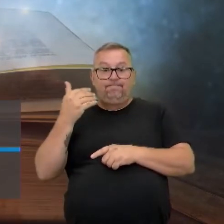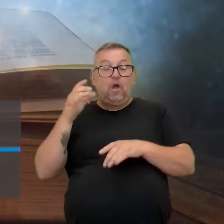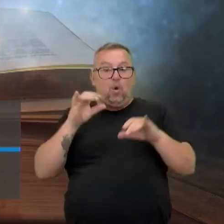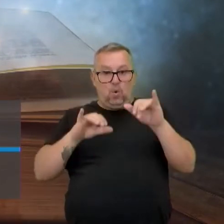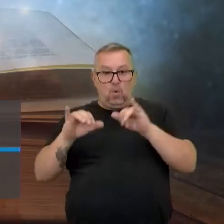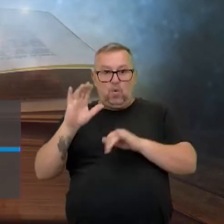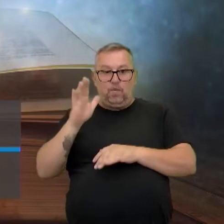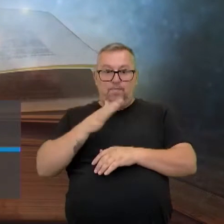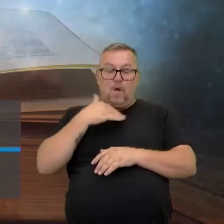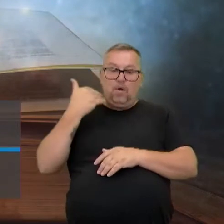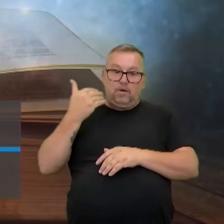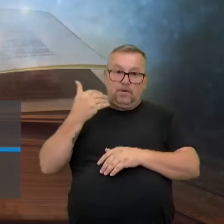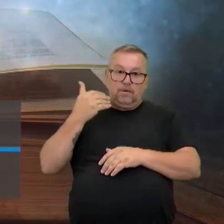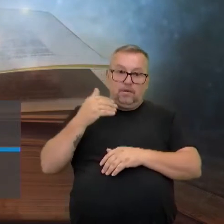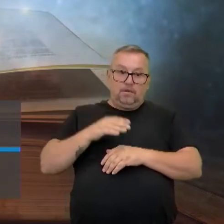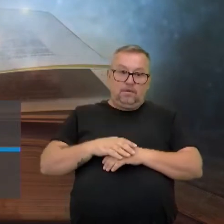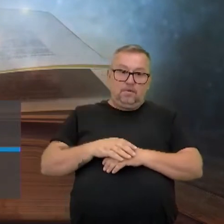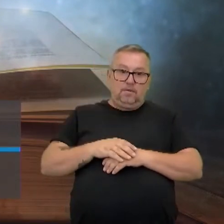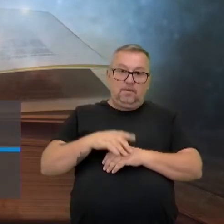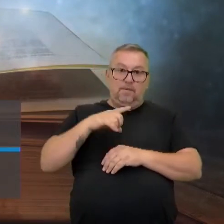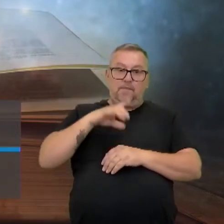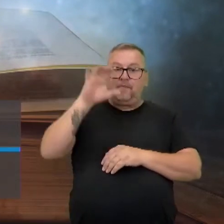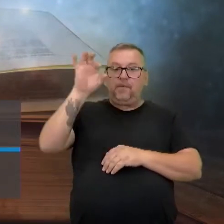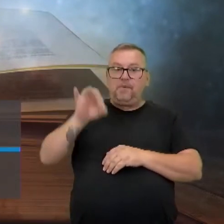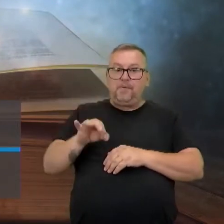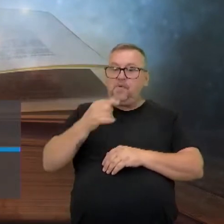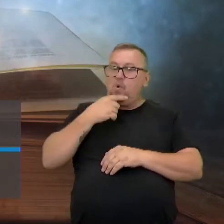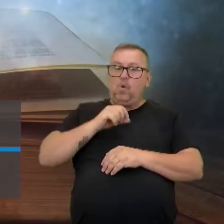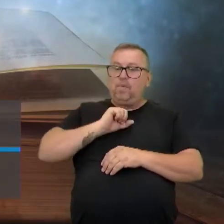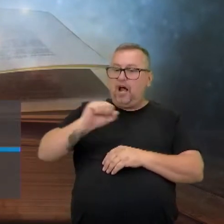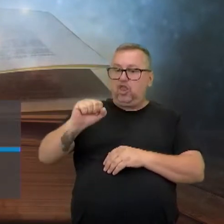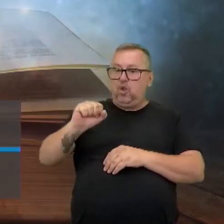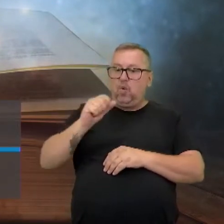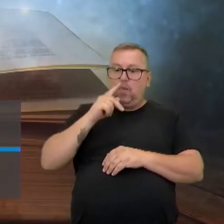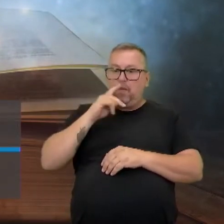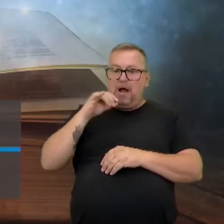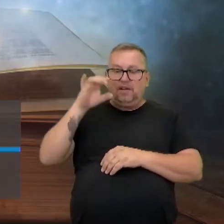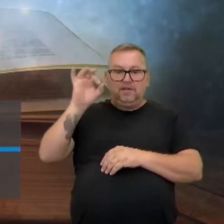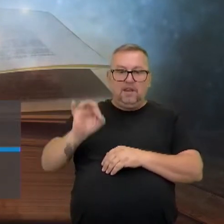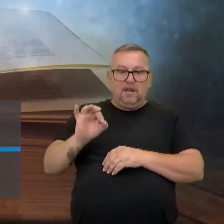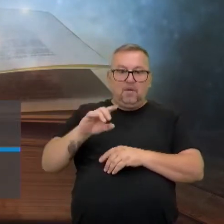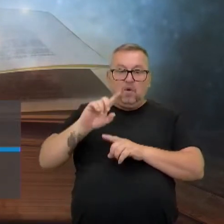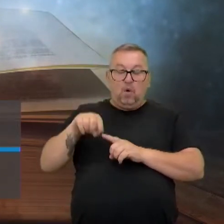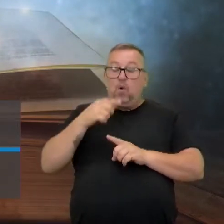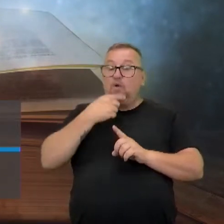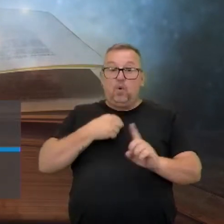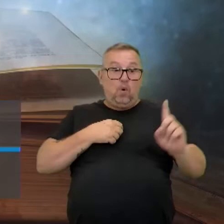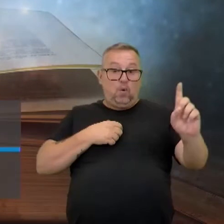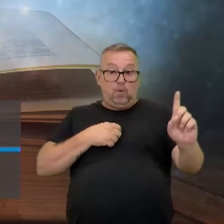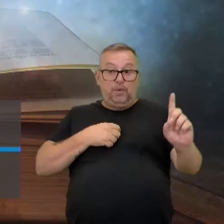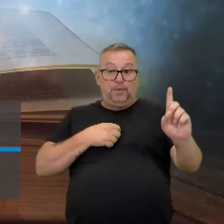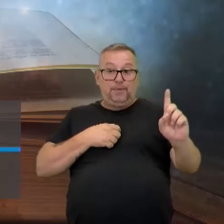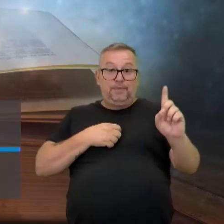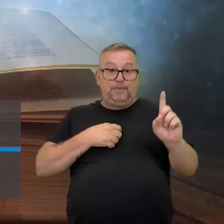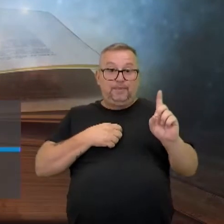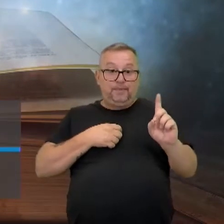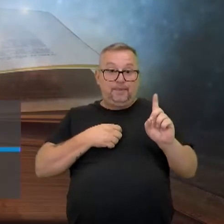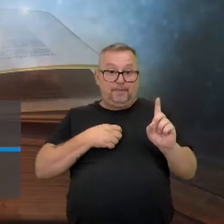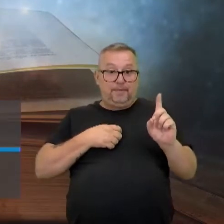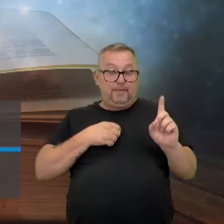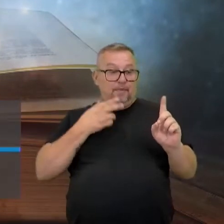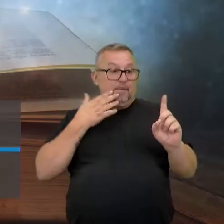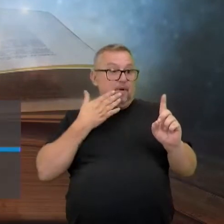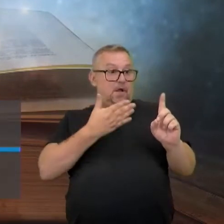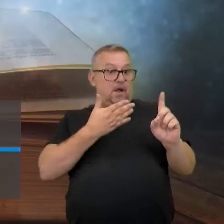aí o pai dele morre. E aí ele tem certeza que foi esse cara que matou o pai dele. Então, quando ele vê o cara ali na frente